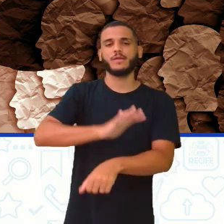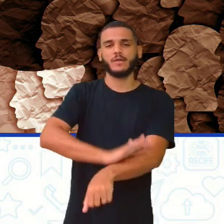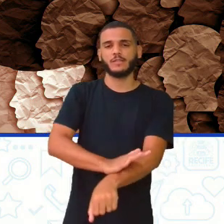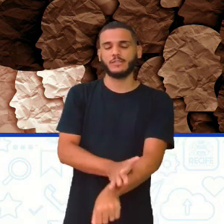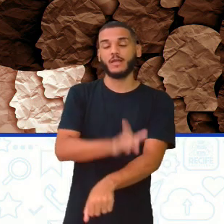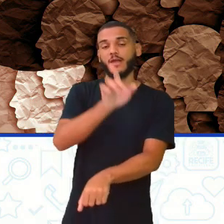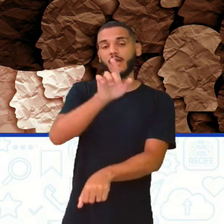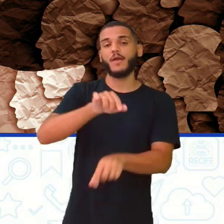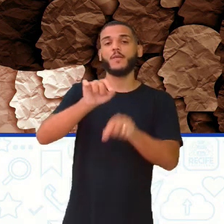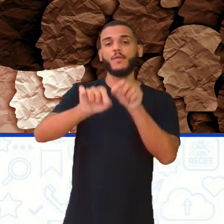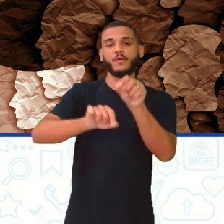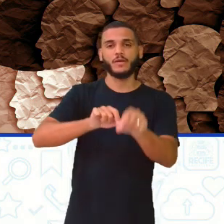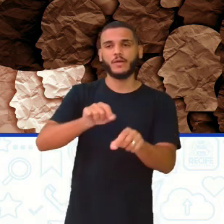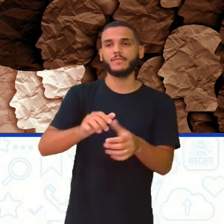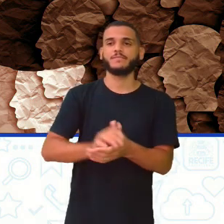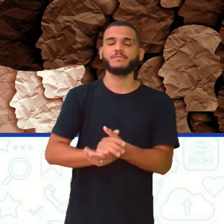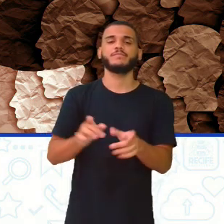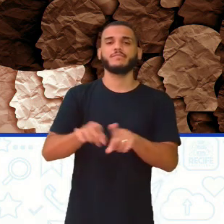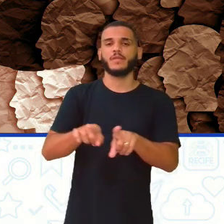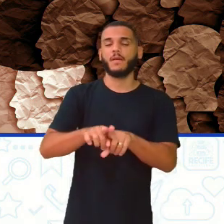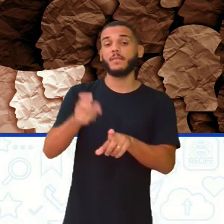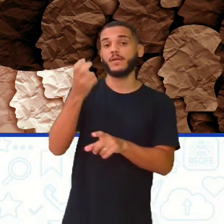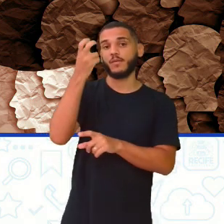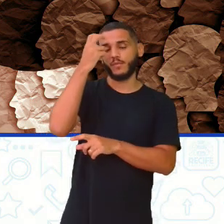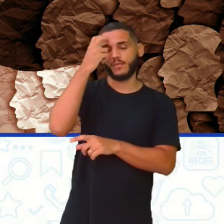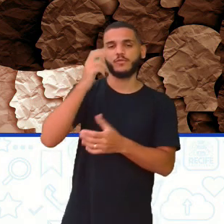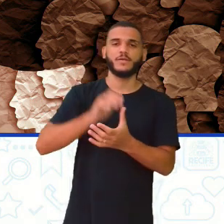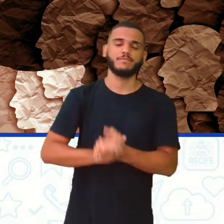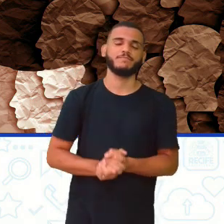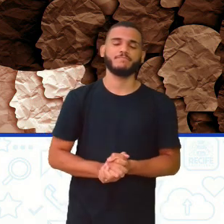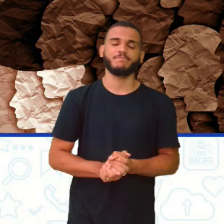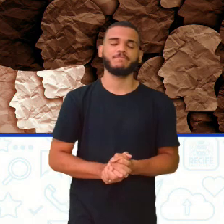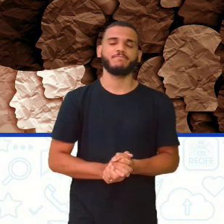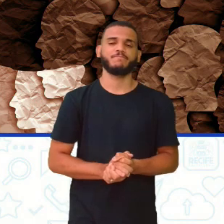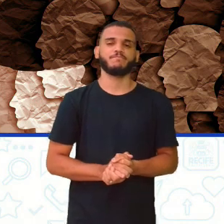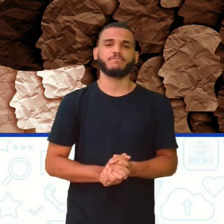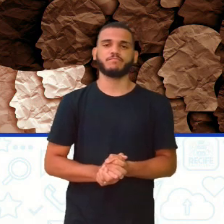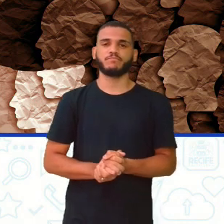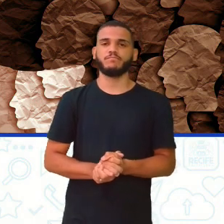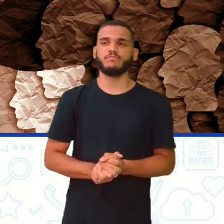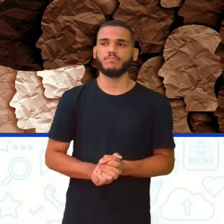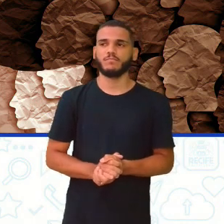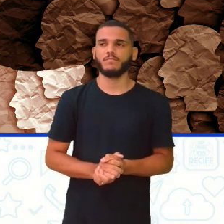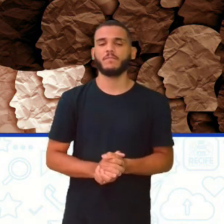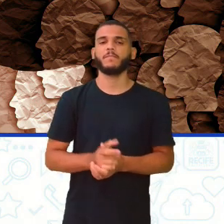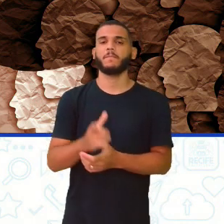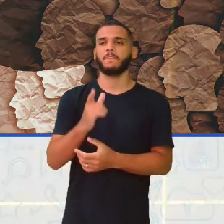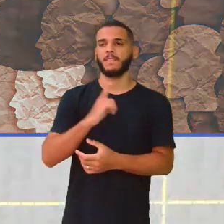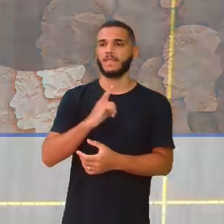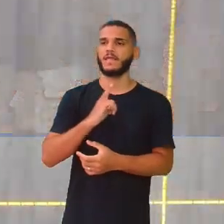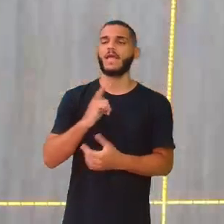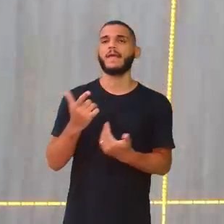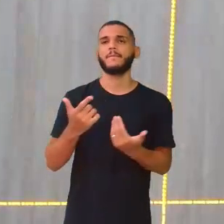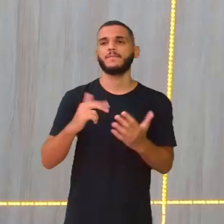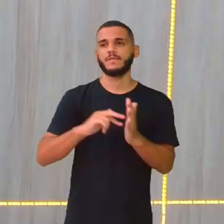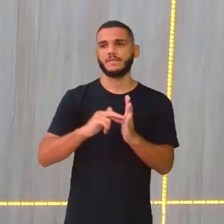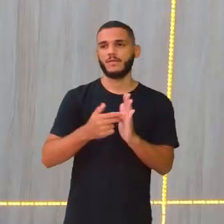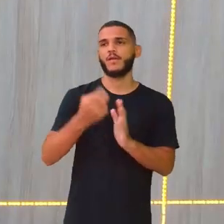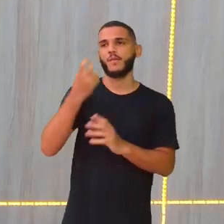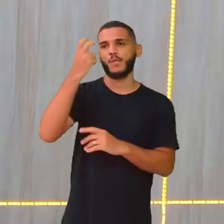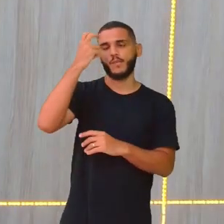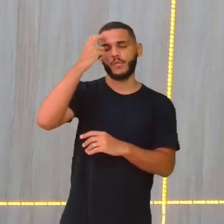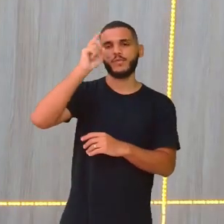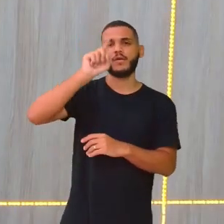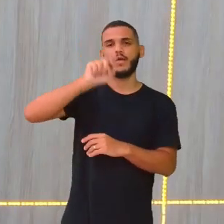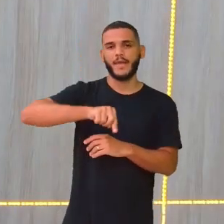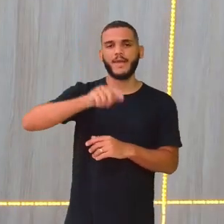são justamente os produtos culturais, né? Isso, professora Viviane. Sim. Então, a gente tem como produtos culturais